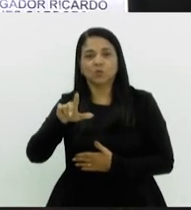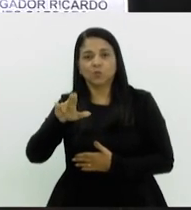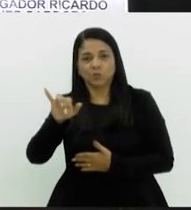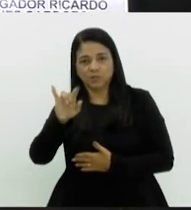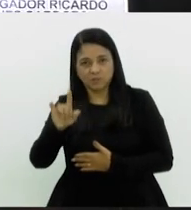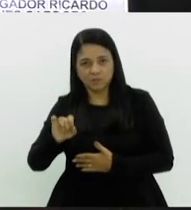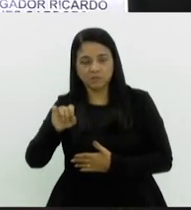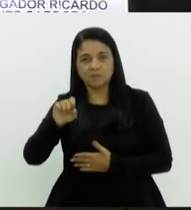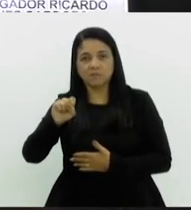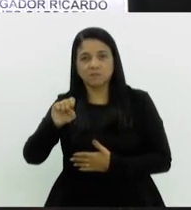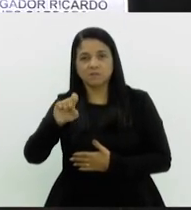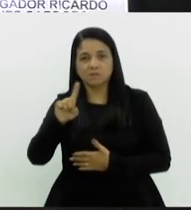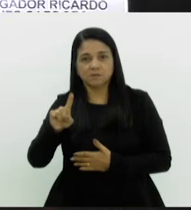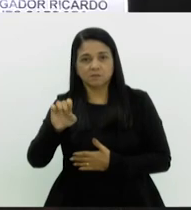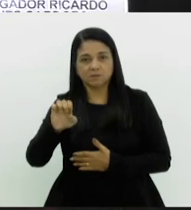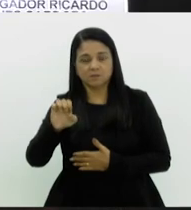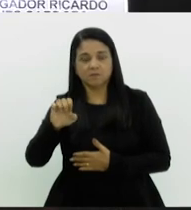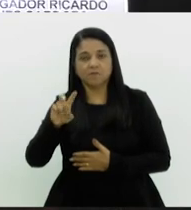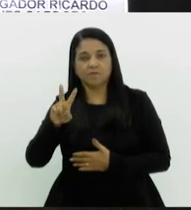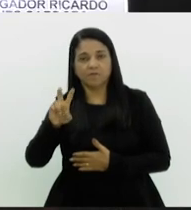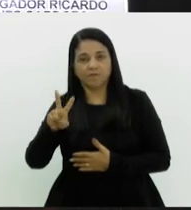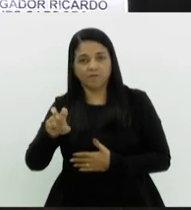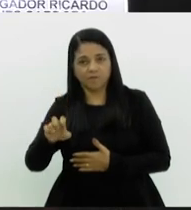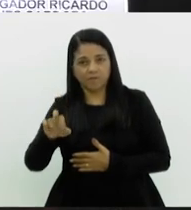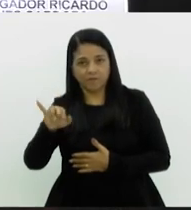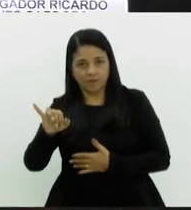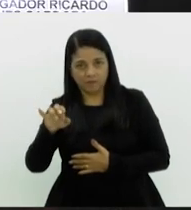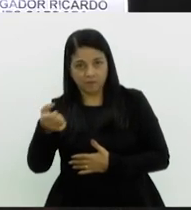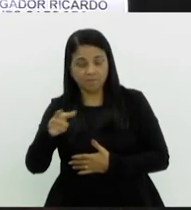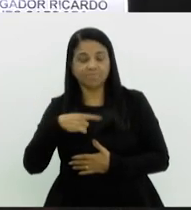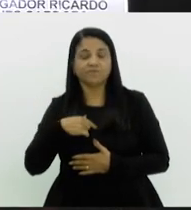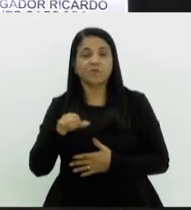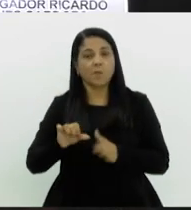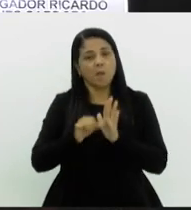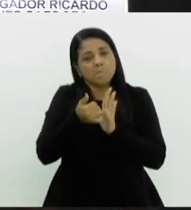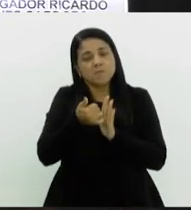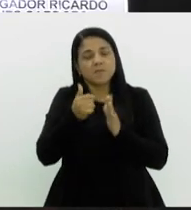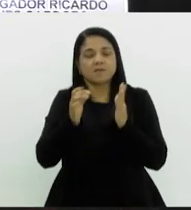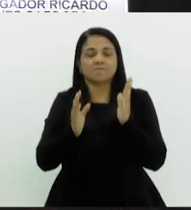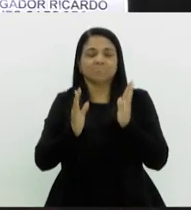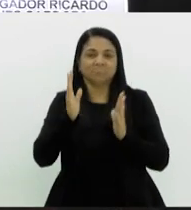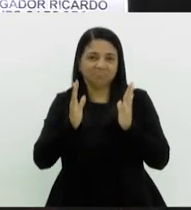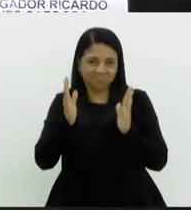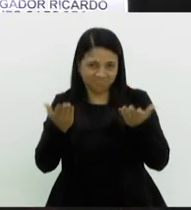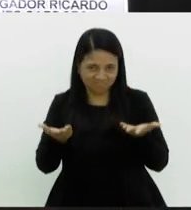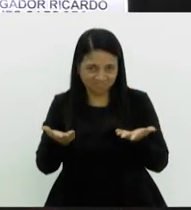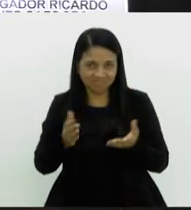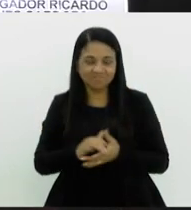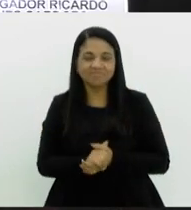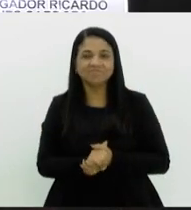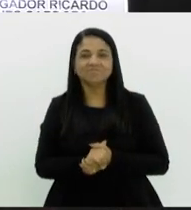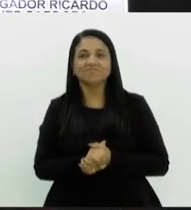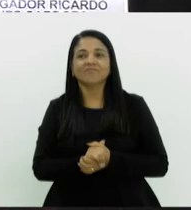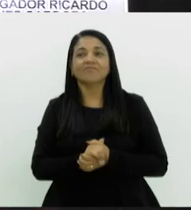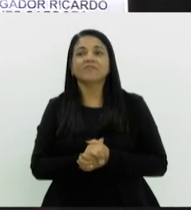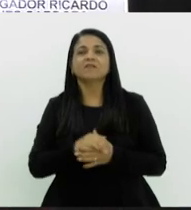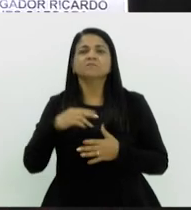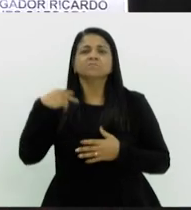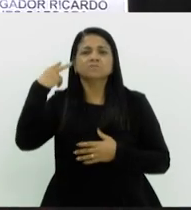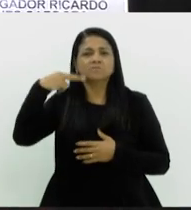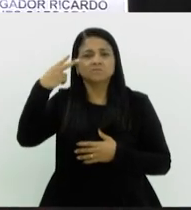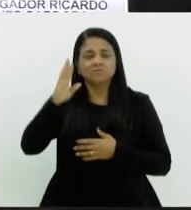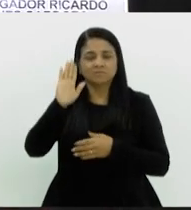passagem em relação ao Tribunal de Justiça do Estado do Rio de Janeiro. O tempo passou, fui eleito deputado estadual